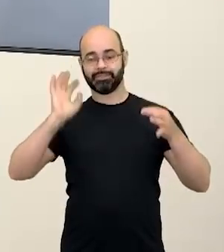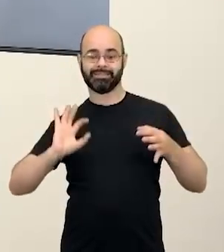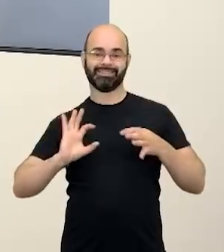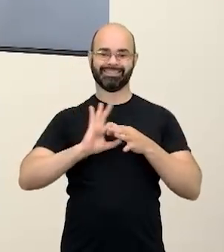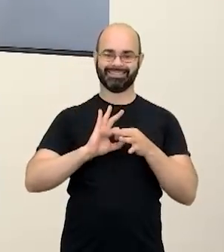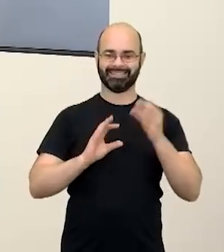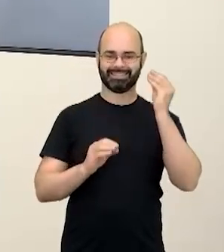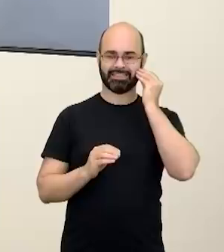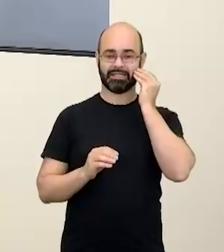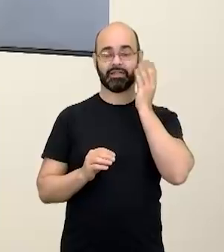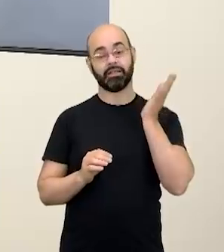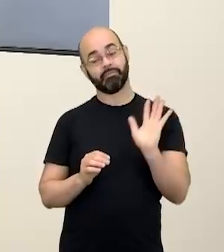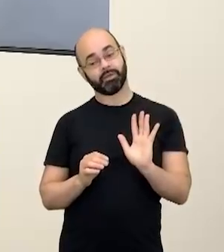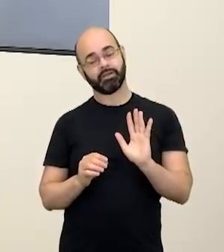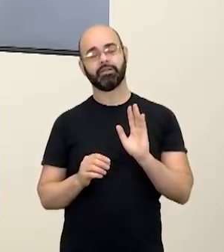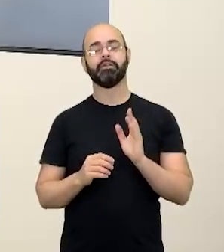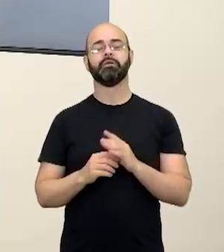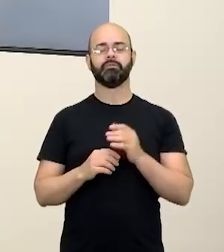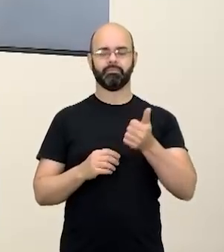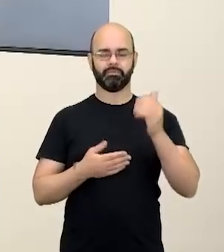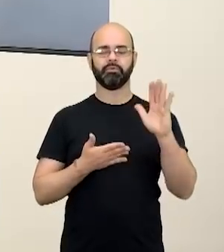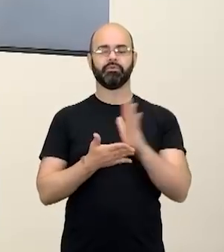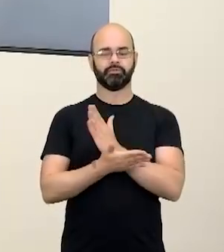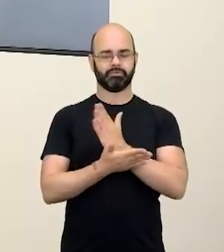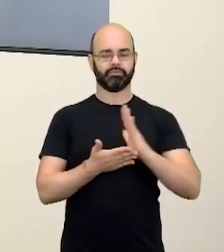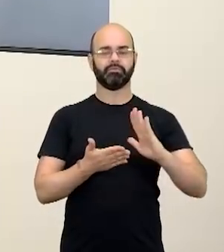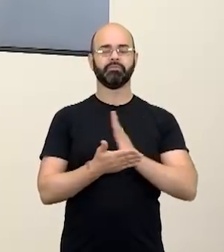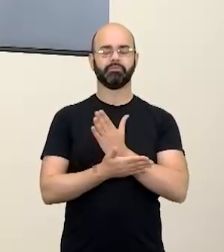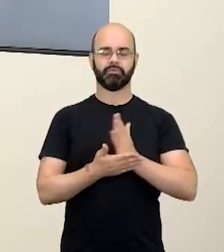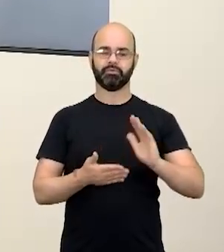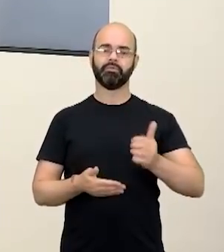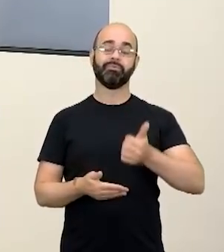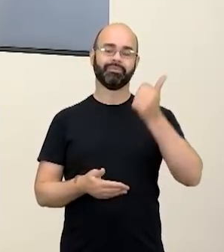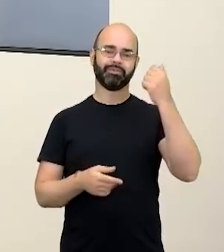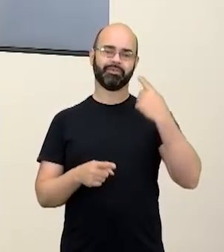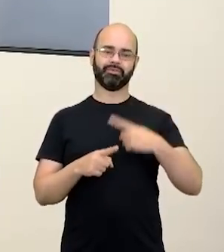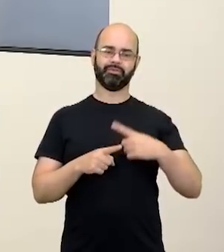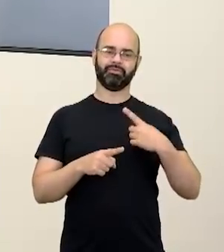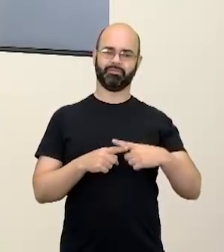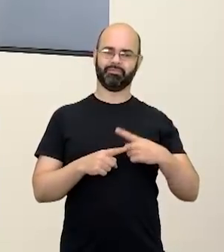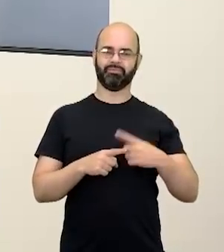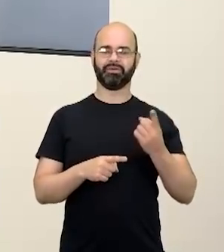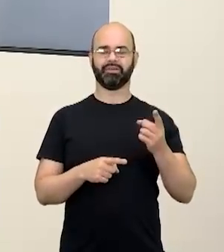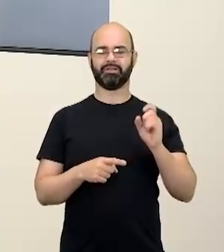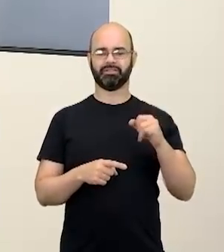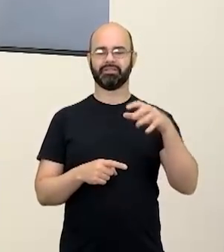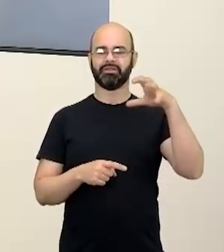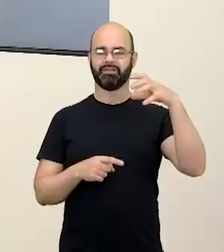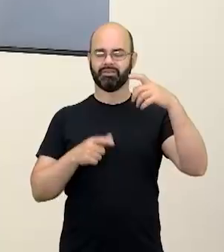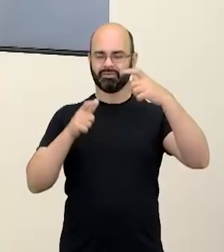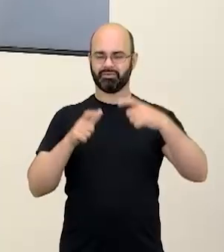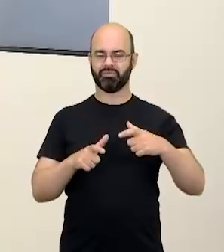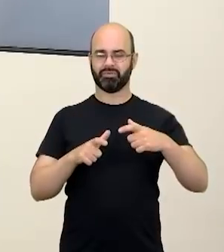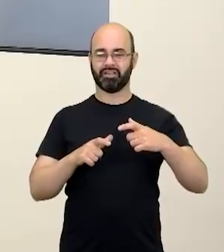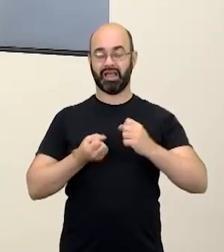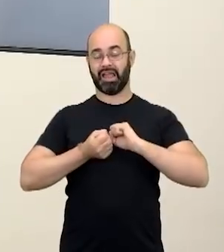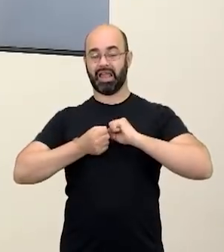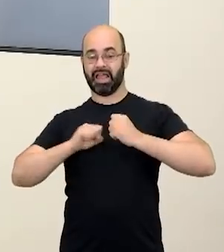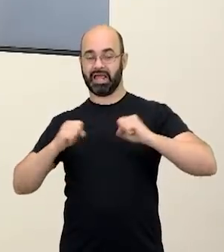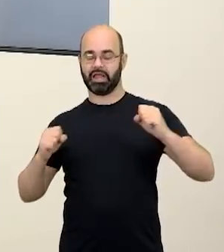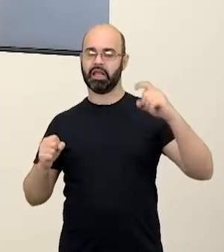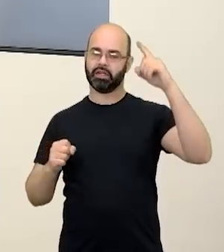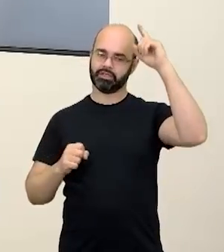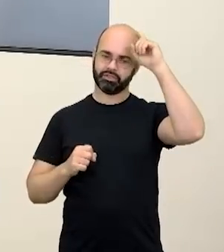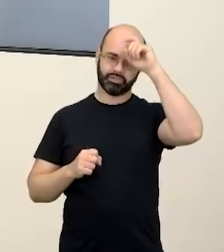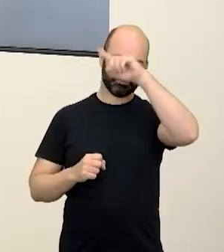é melhor assim, regiões, né, divididas, porque, né, regiões muito amplas, né, acaba dificultando aí todo